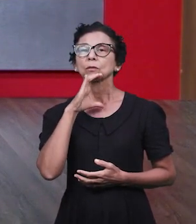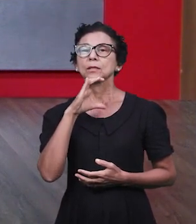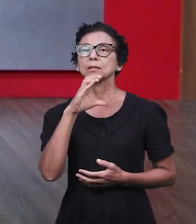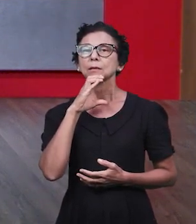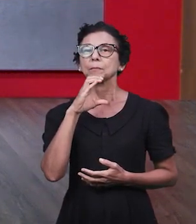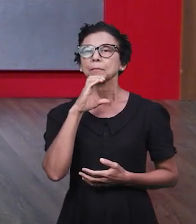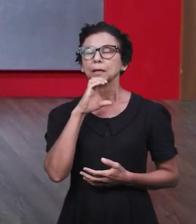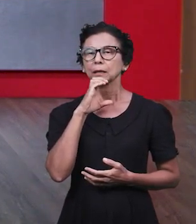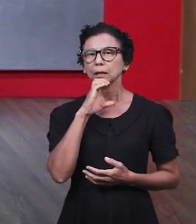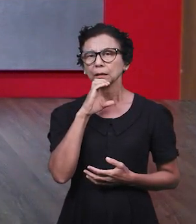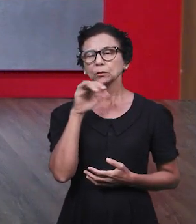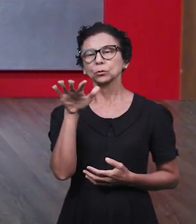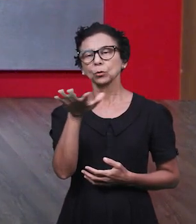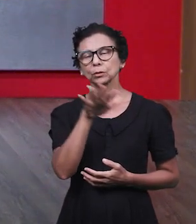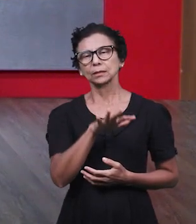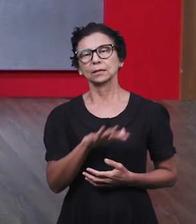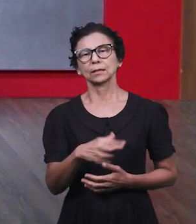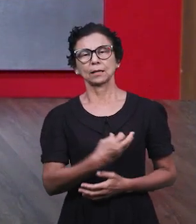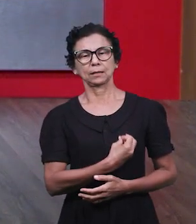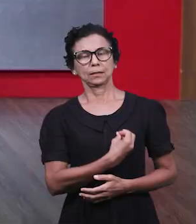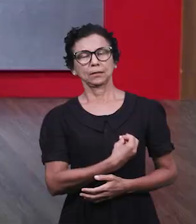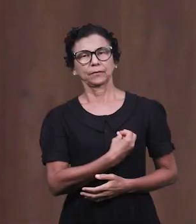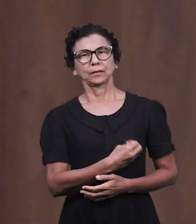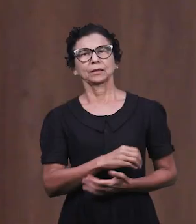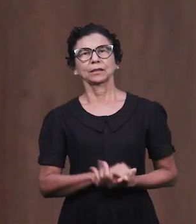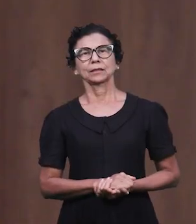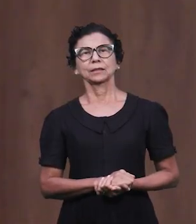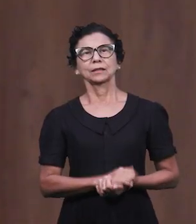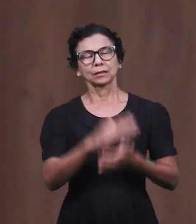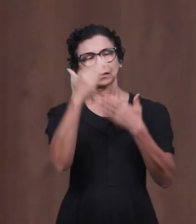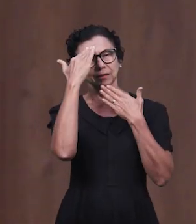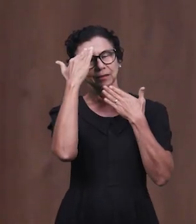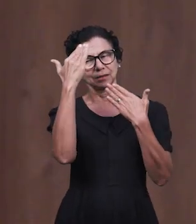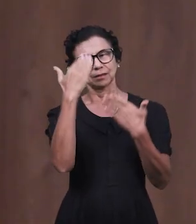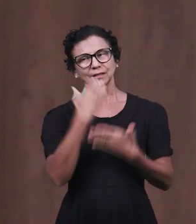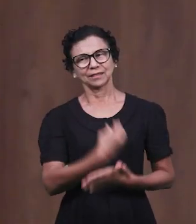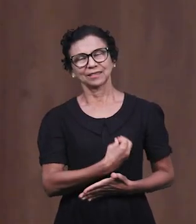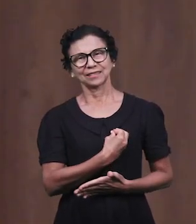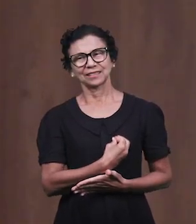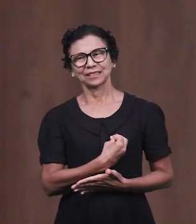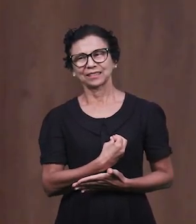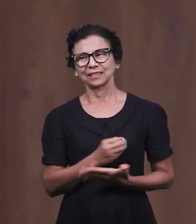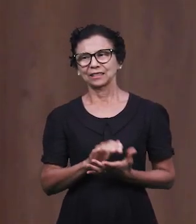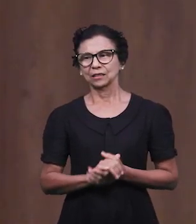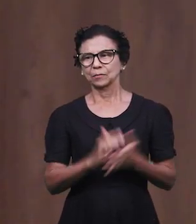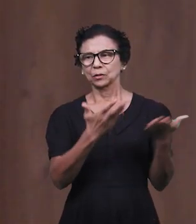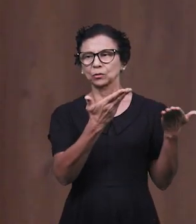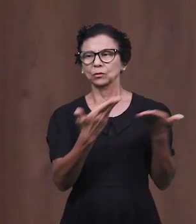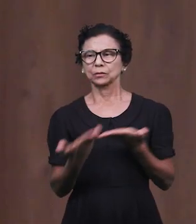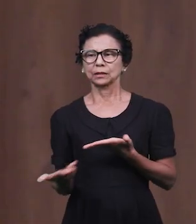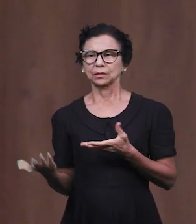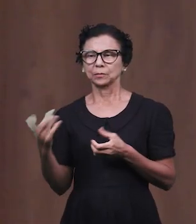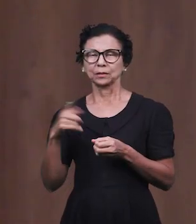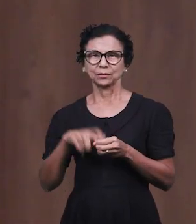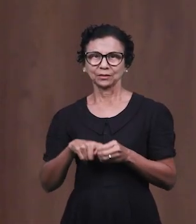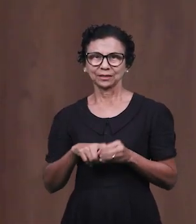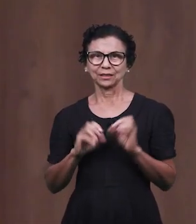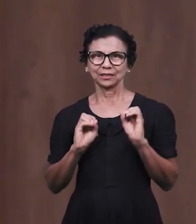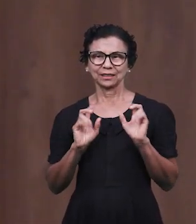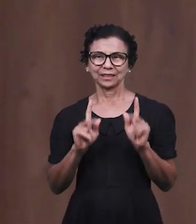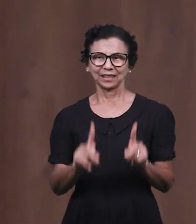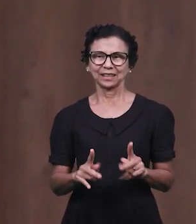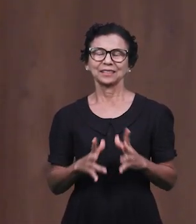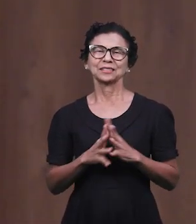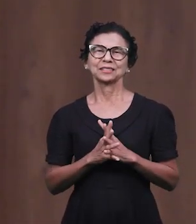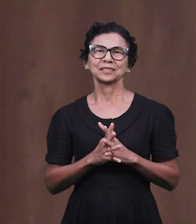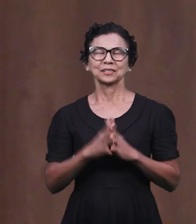esse conhecimento, né, de todas as áreas da nossa vida. Eu agradeço a participação e já estão convidados de novo